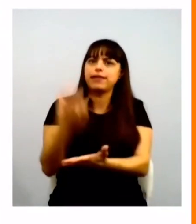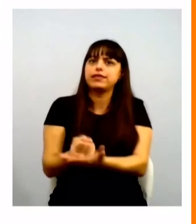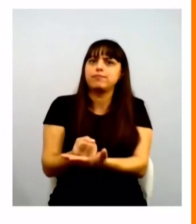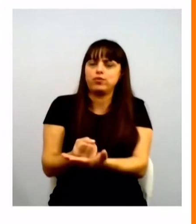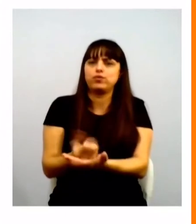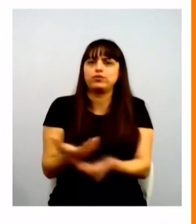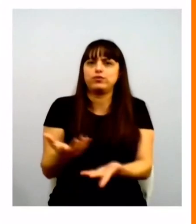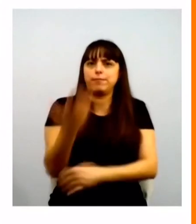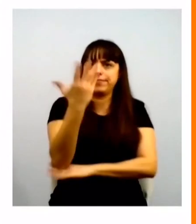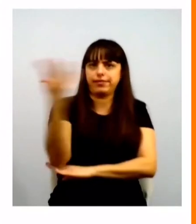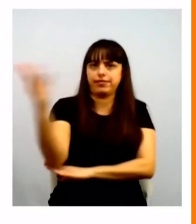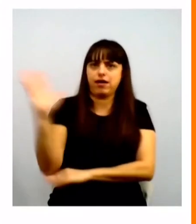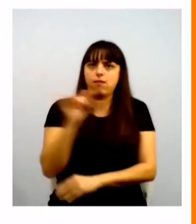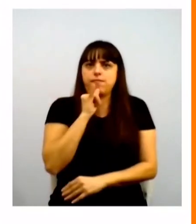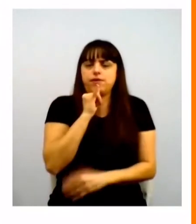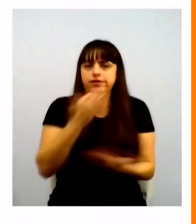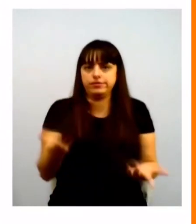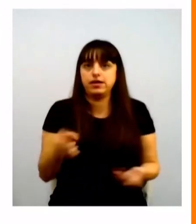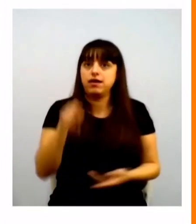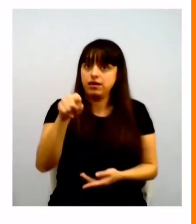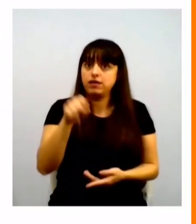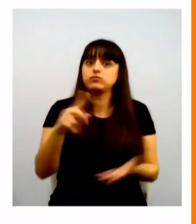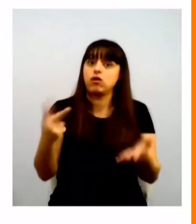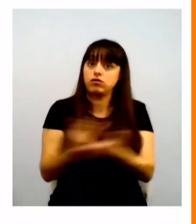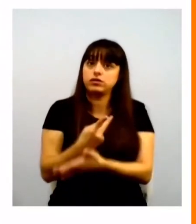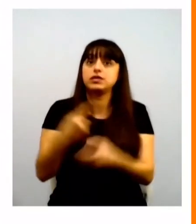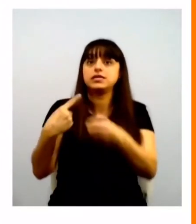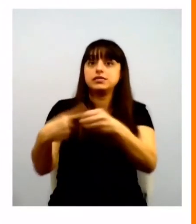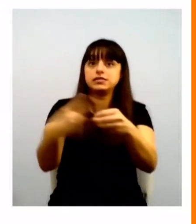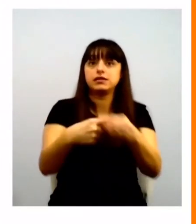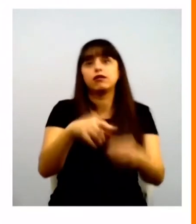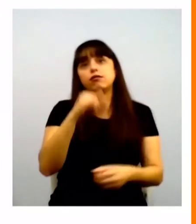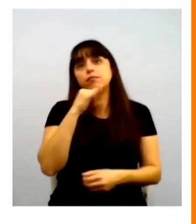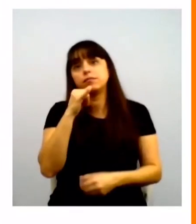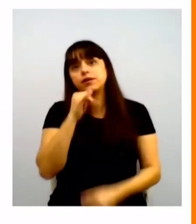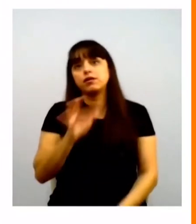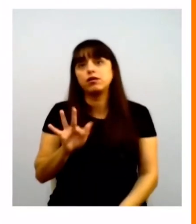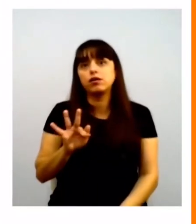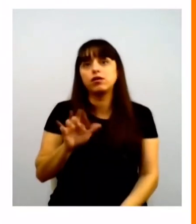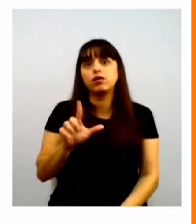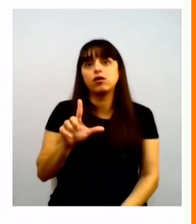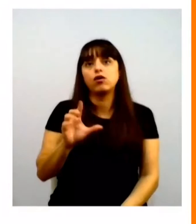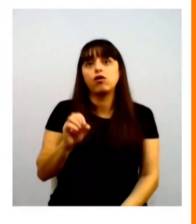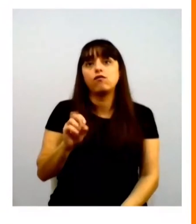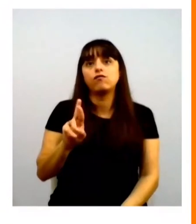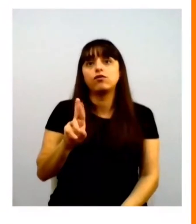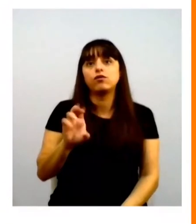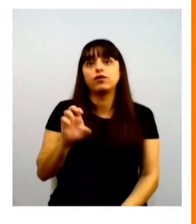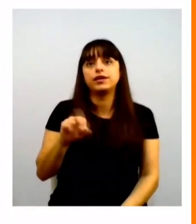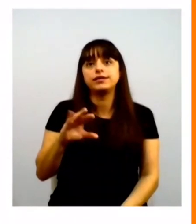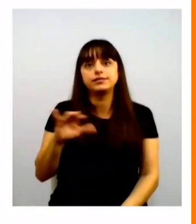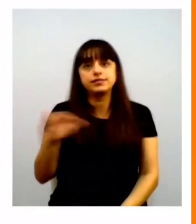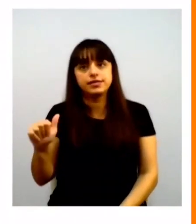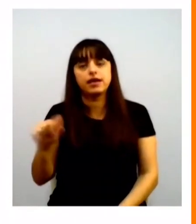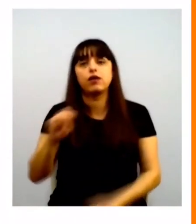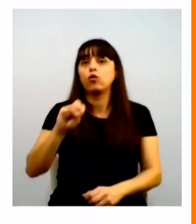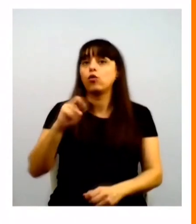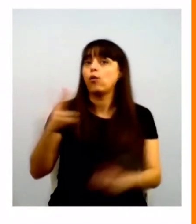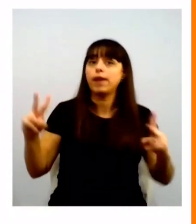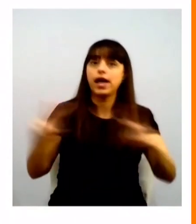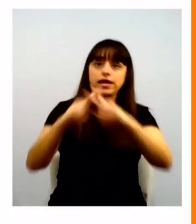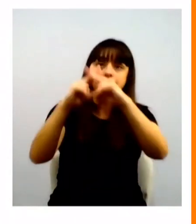está acontecendo em muitas cidades, como pode ser Florencia, pode ser París, como pode ser Barcelona, que começa a ver